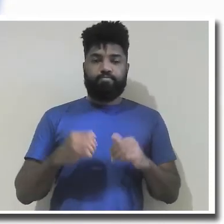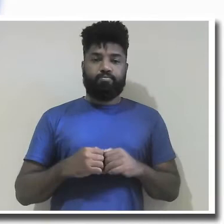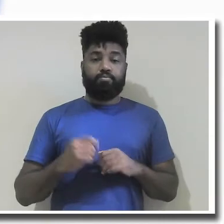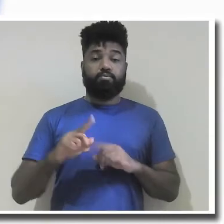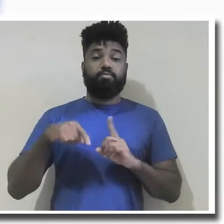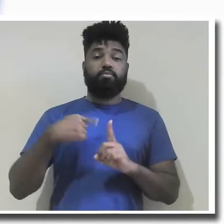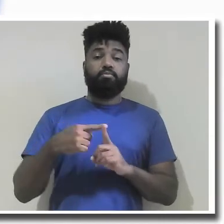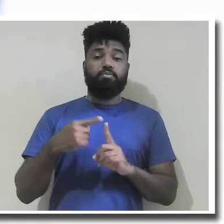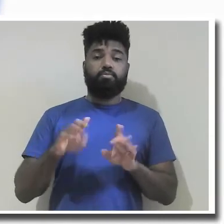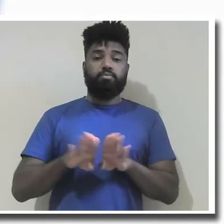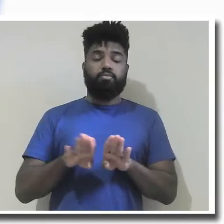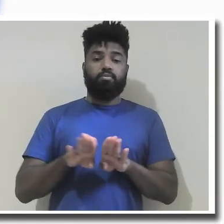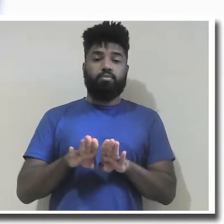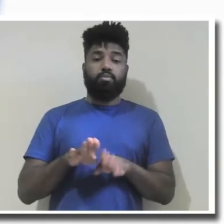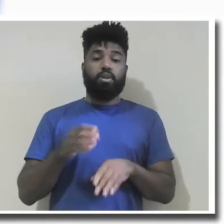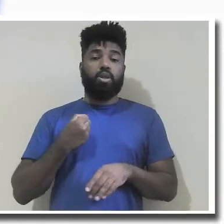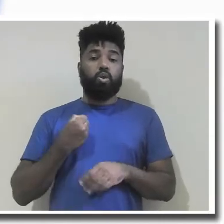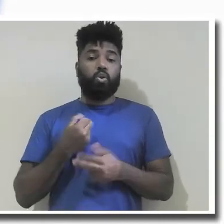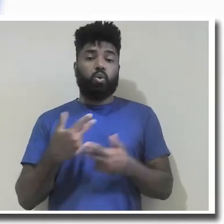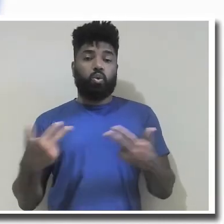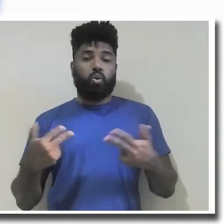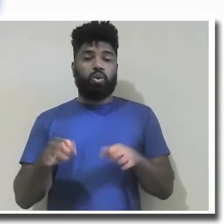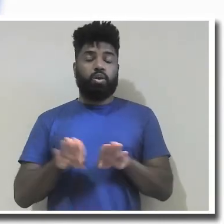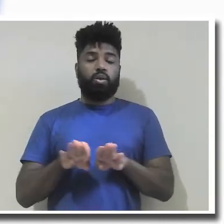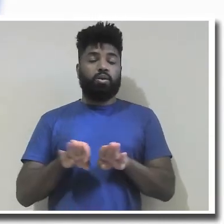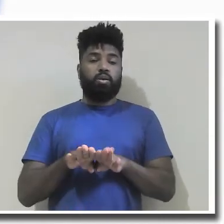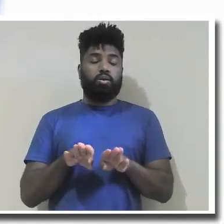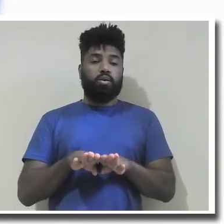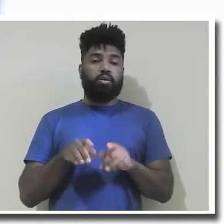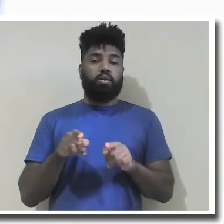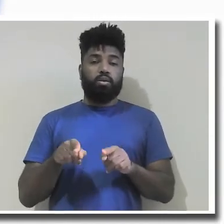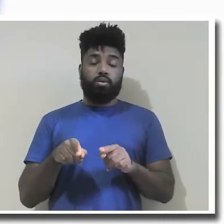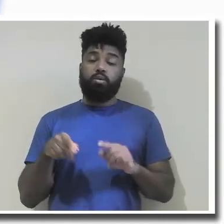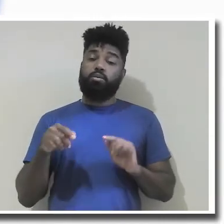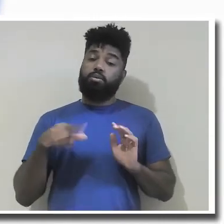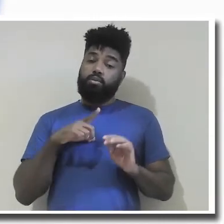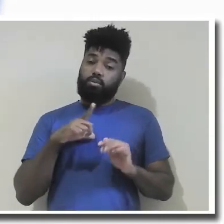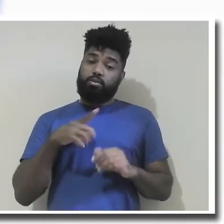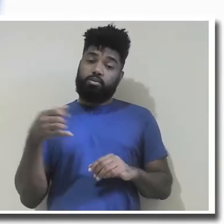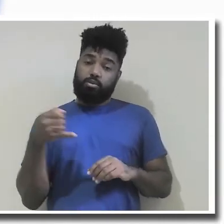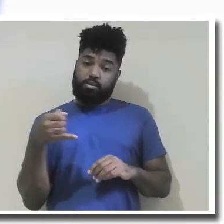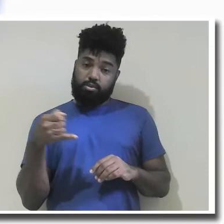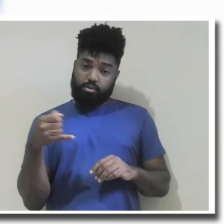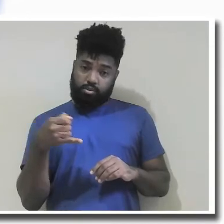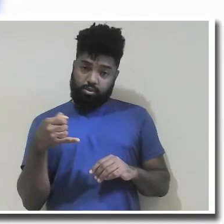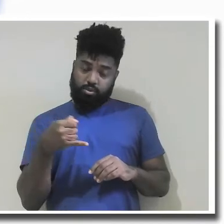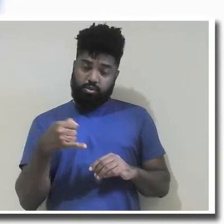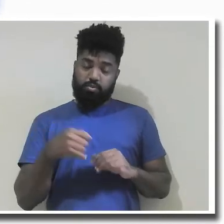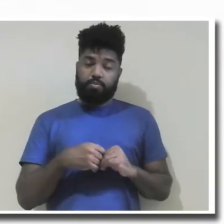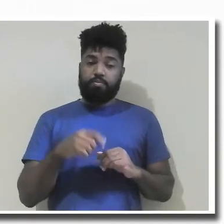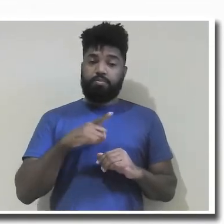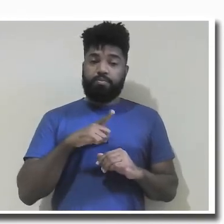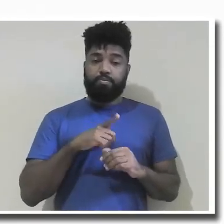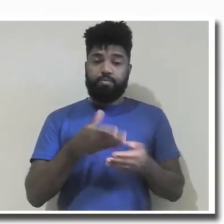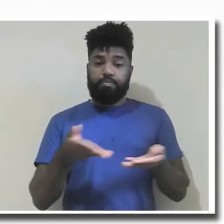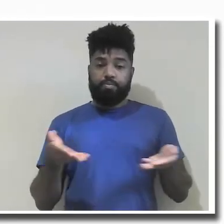Além disso, esses valores também podem ser negativos. Aqui também temos a existência de